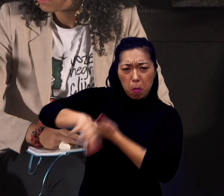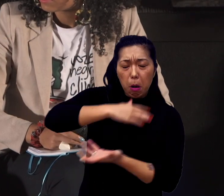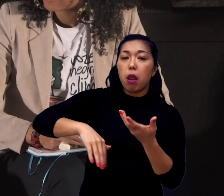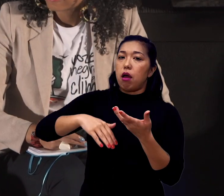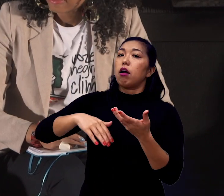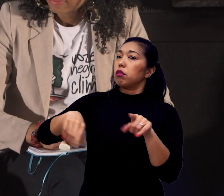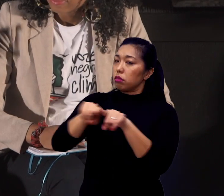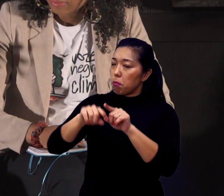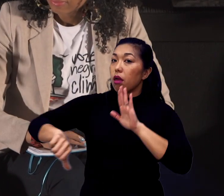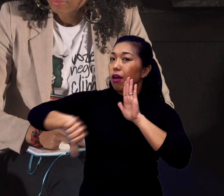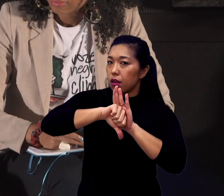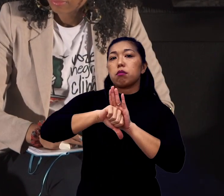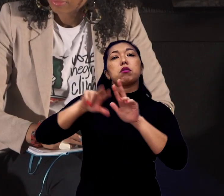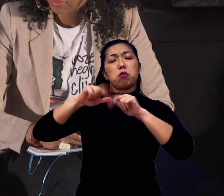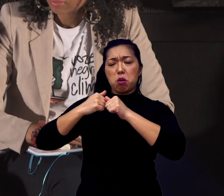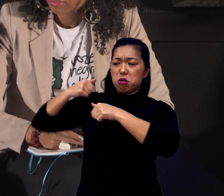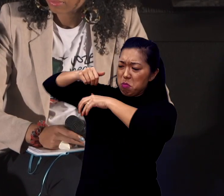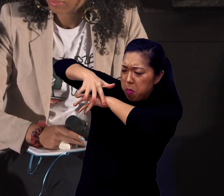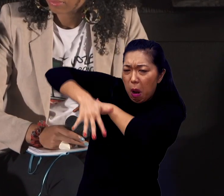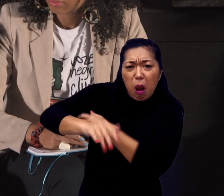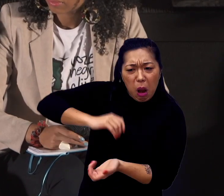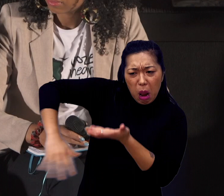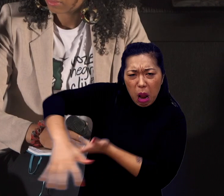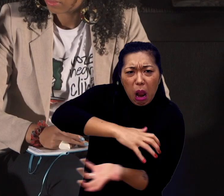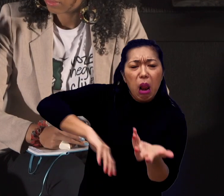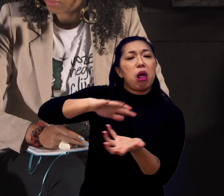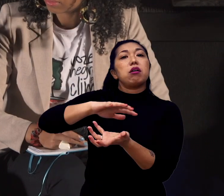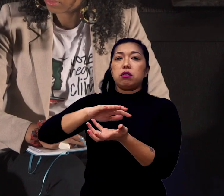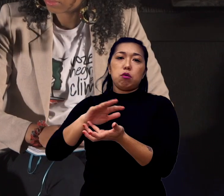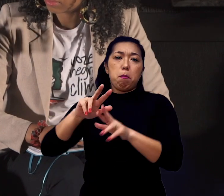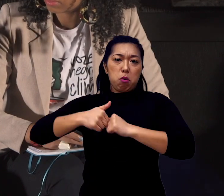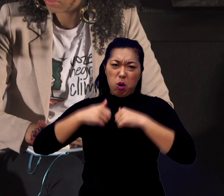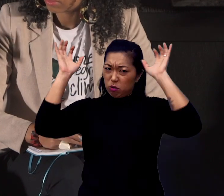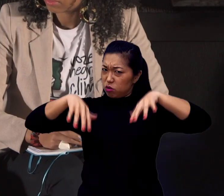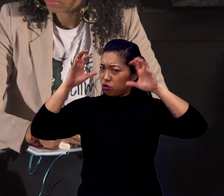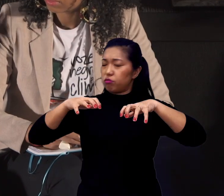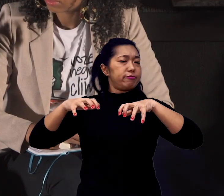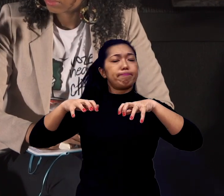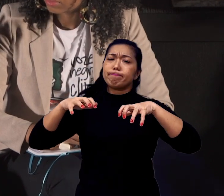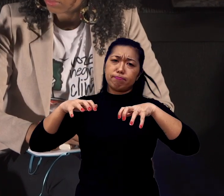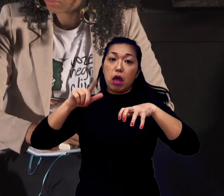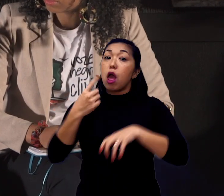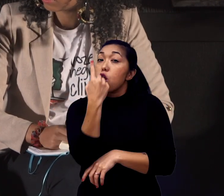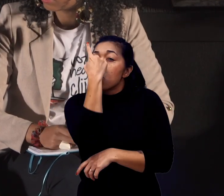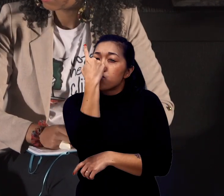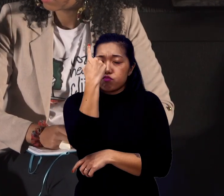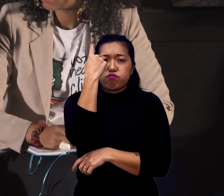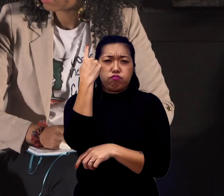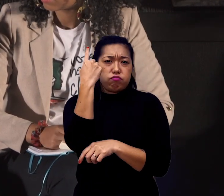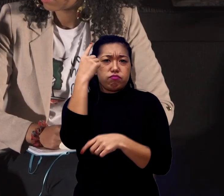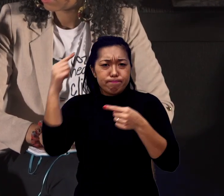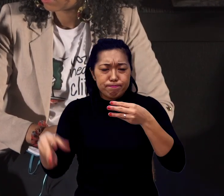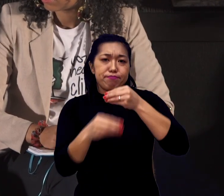desabamento, foi desmoronamento por alagamento. E eu não vou dizer que foi por causa das fortes chuvas, porque isso é só um dos